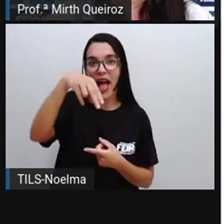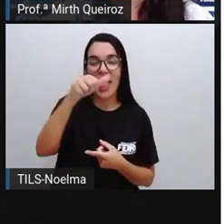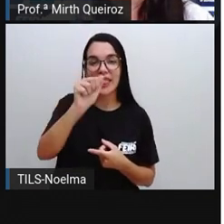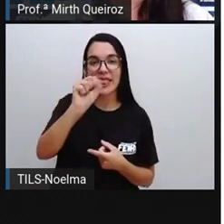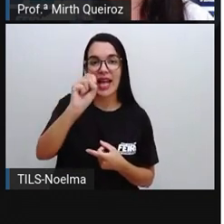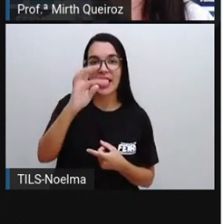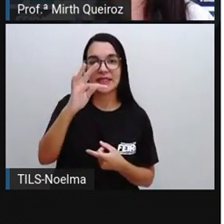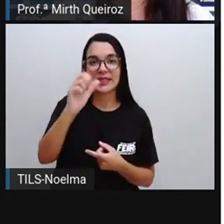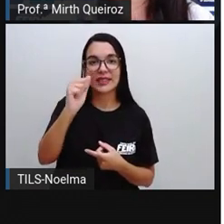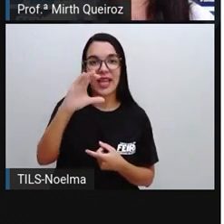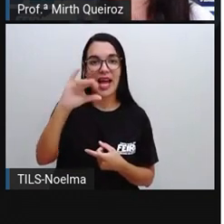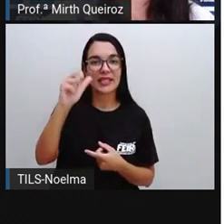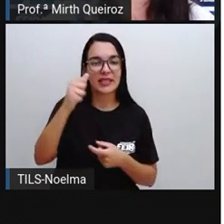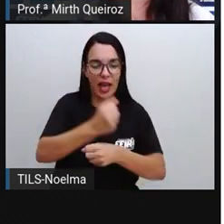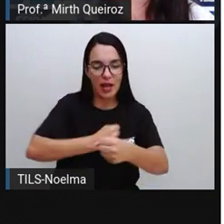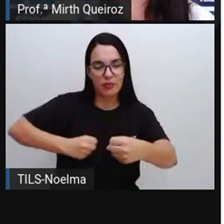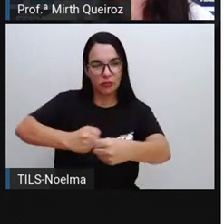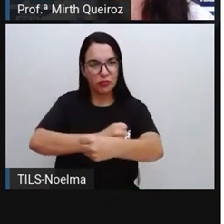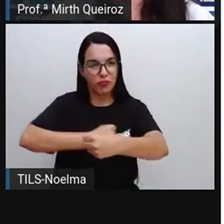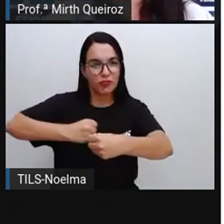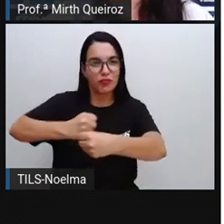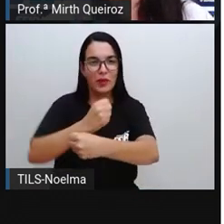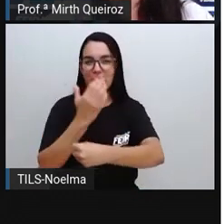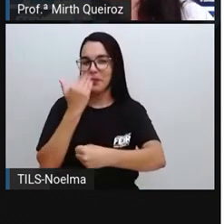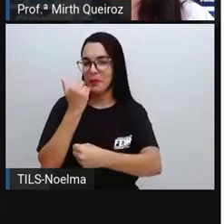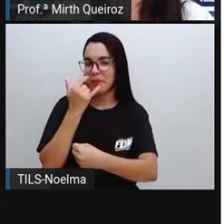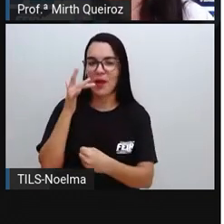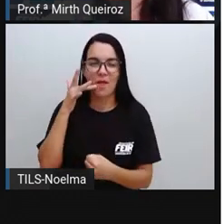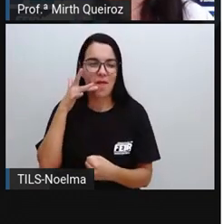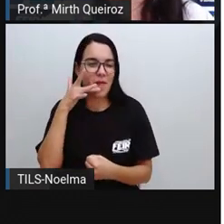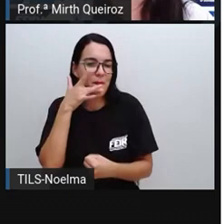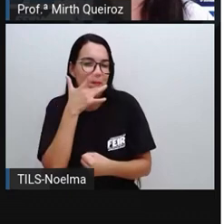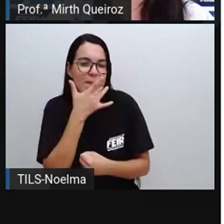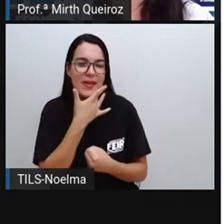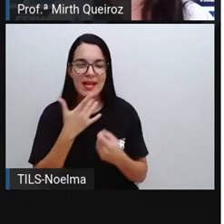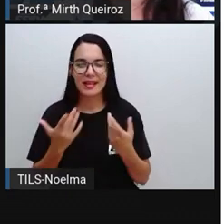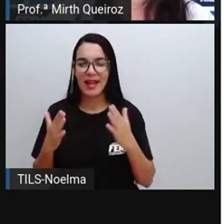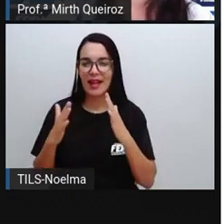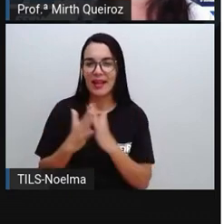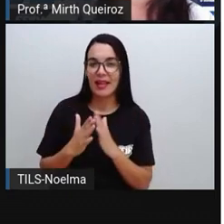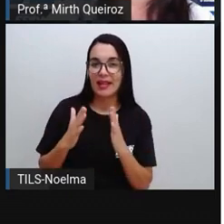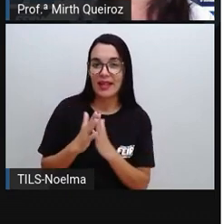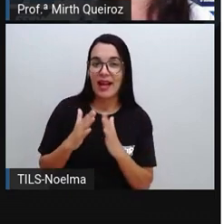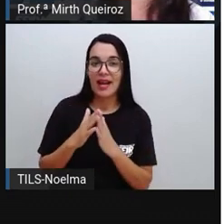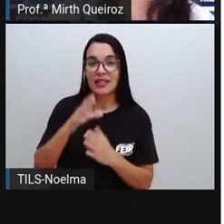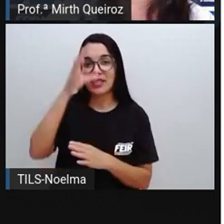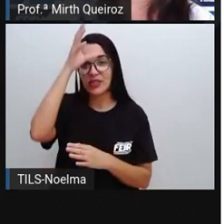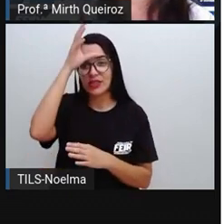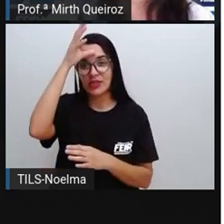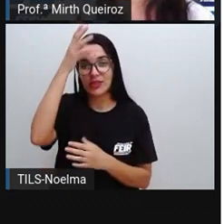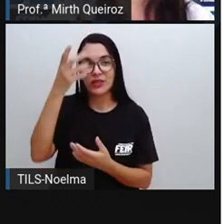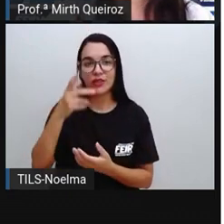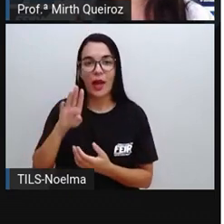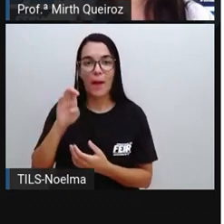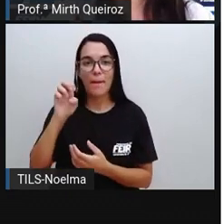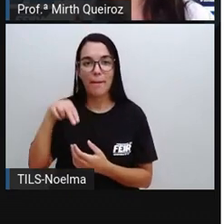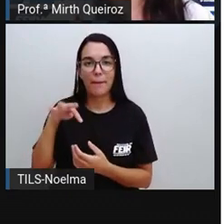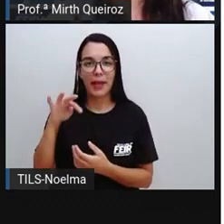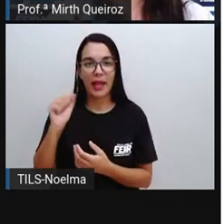trabalhava na casa de Dona Benta, né, quem fazia os bolos deliciosos aí para as crianças,